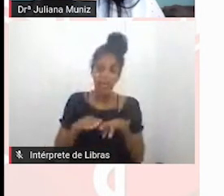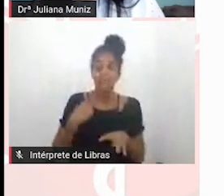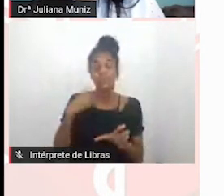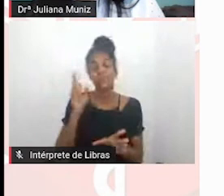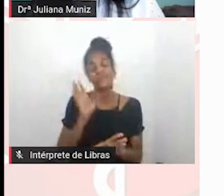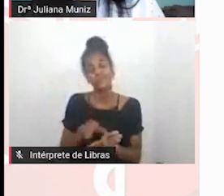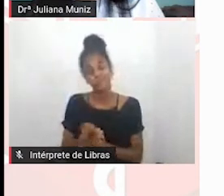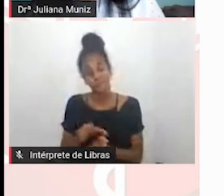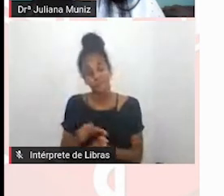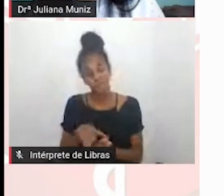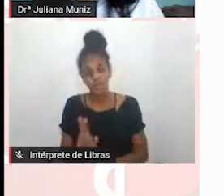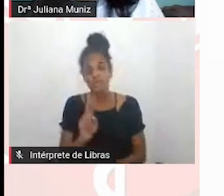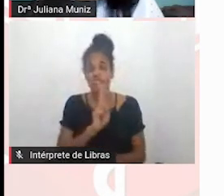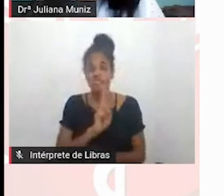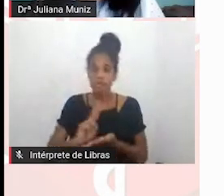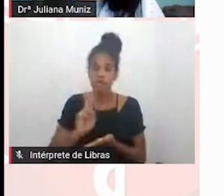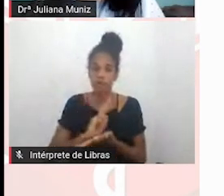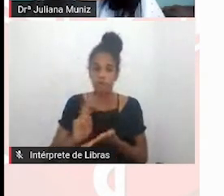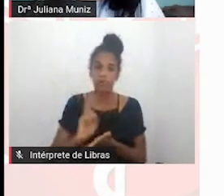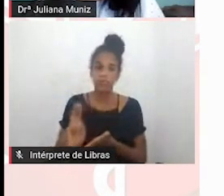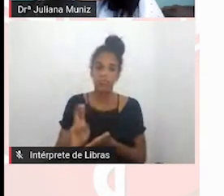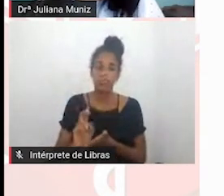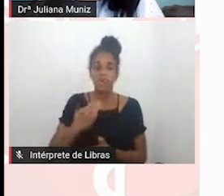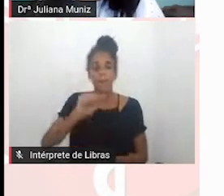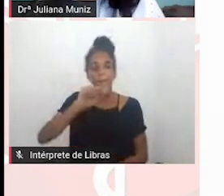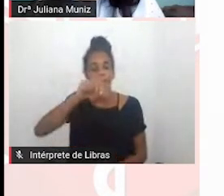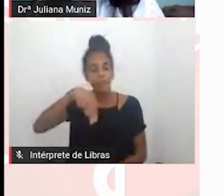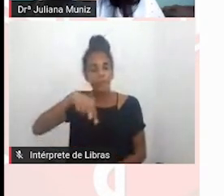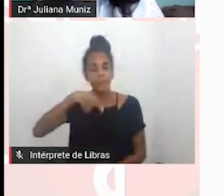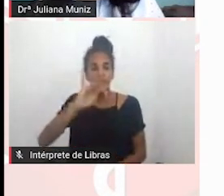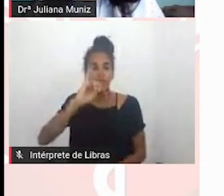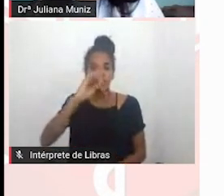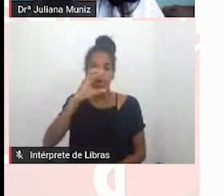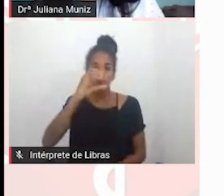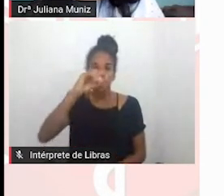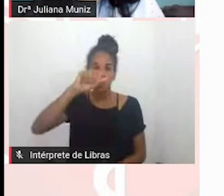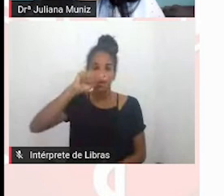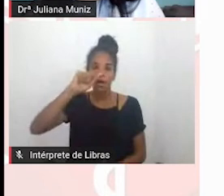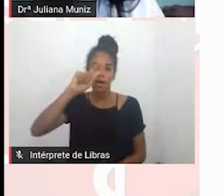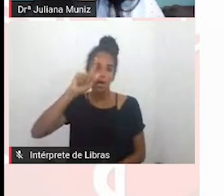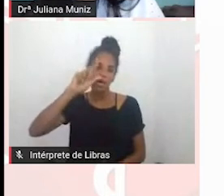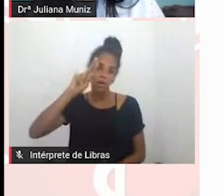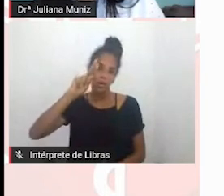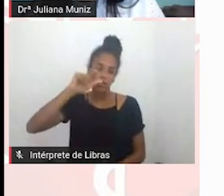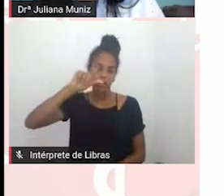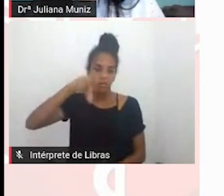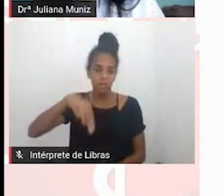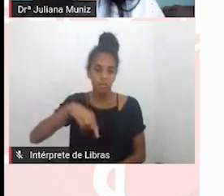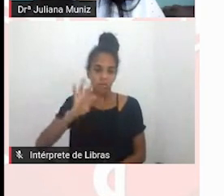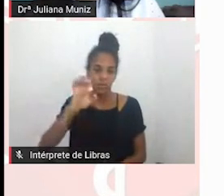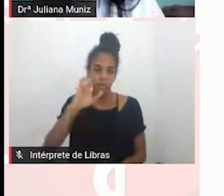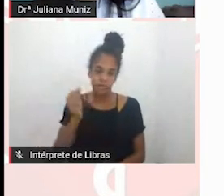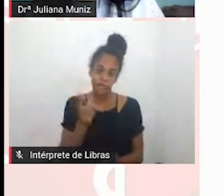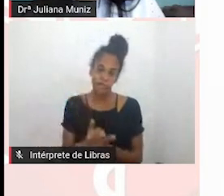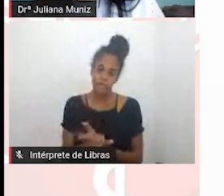porque tinha paciente que ia para casa e voltava com TEP, se fosse sem anticoagulação. Então, isso aí também está sendo estudado, né, esse papel